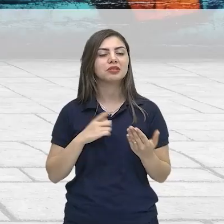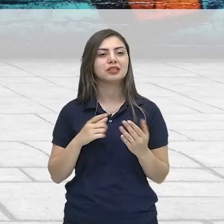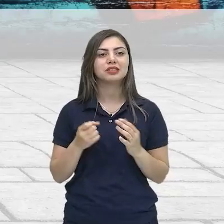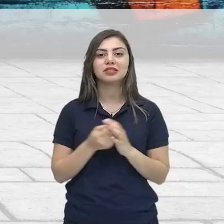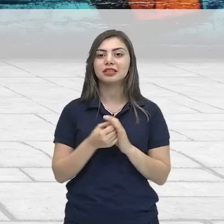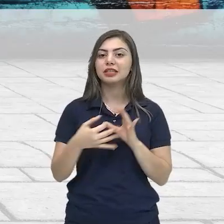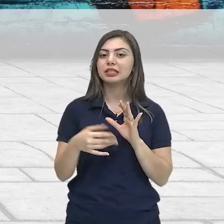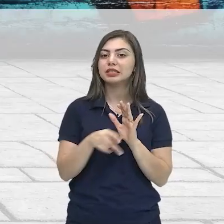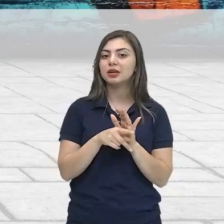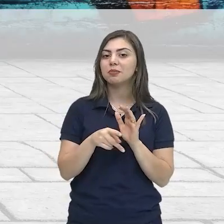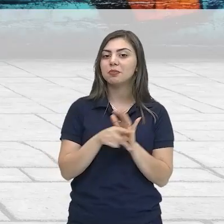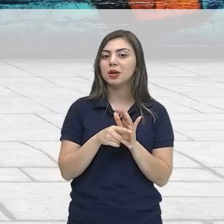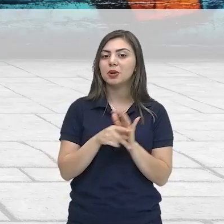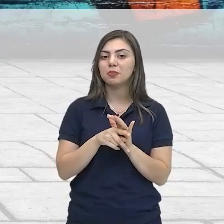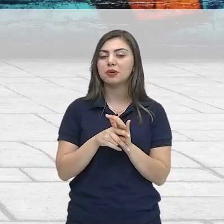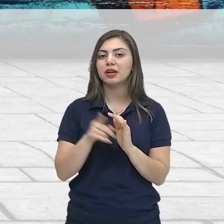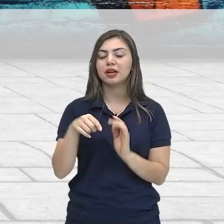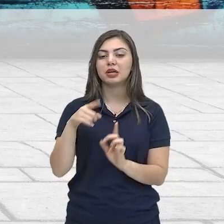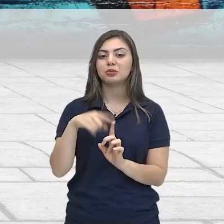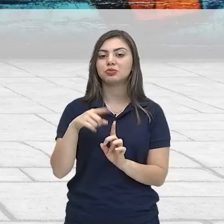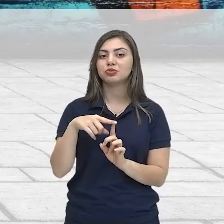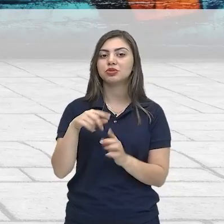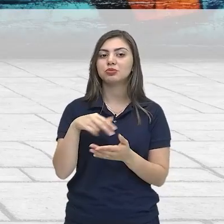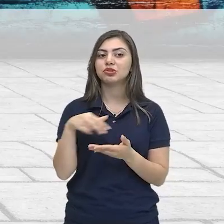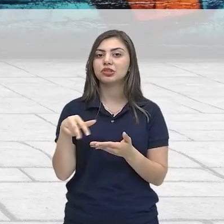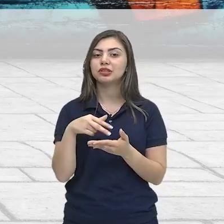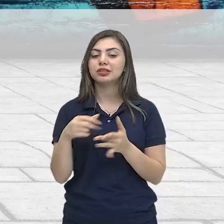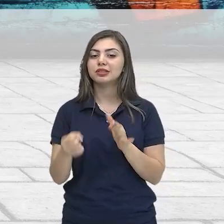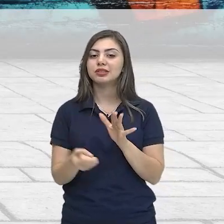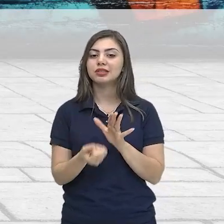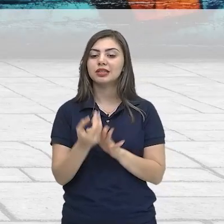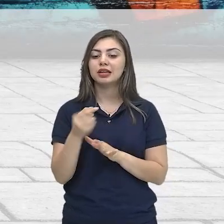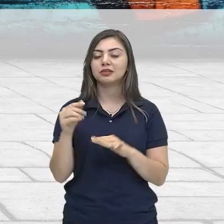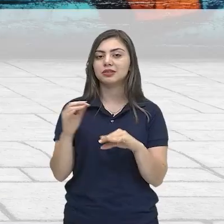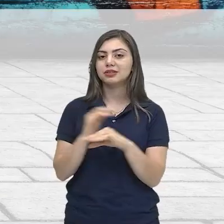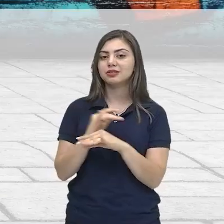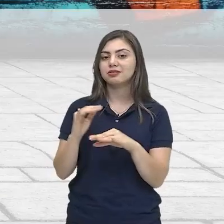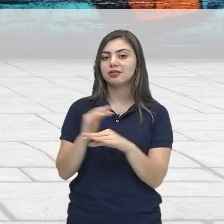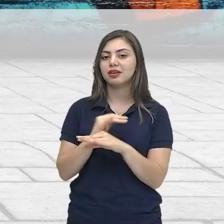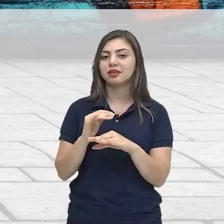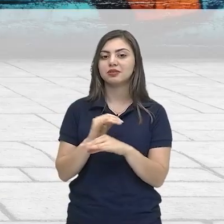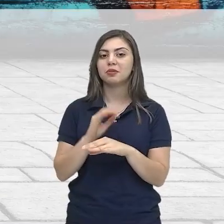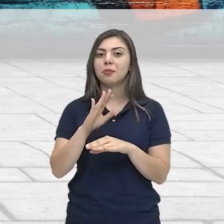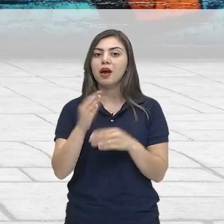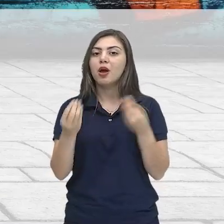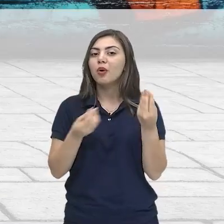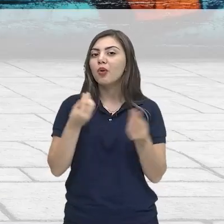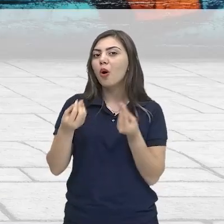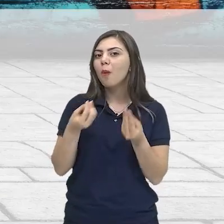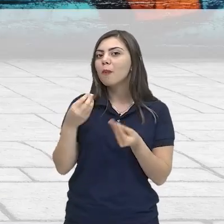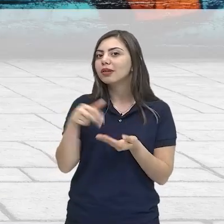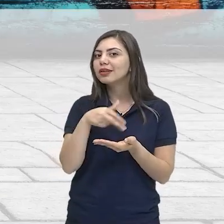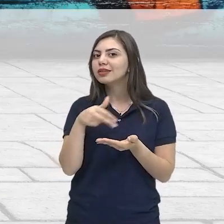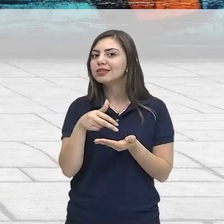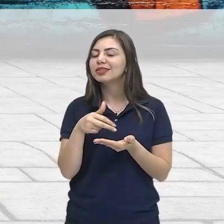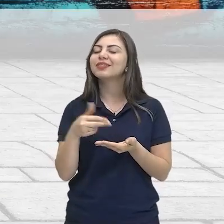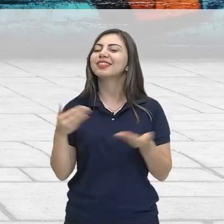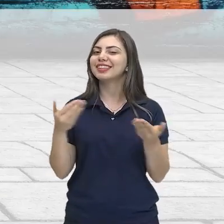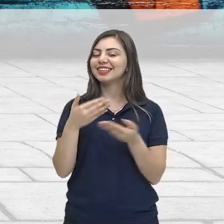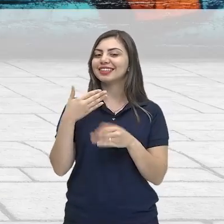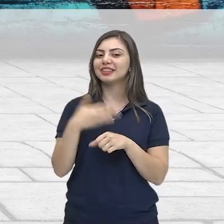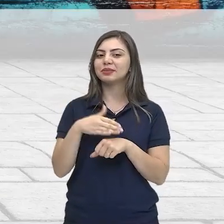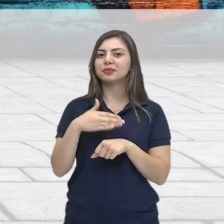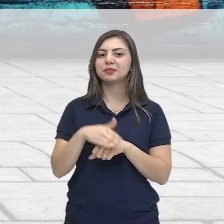de um estilo de dança que foi criado aí nos centros urbanos, né, professor? Agora mostra pra gente. Vamos lá? Bom, em si, no